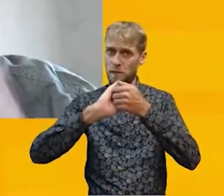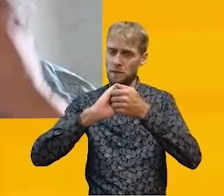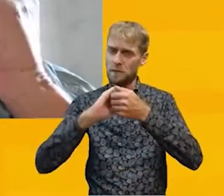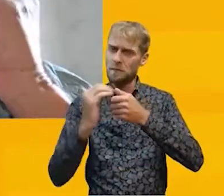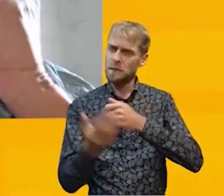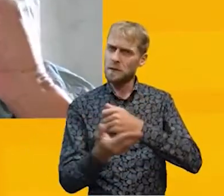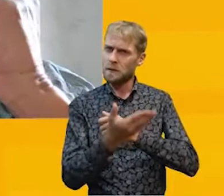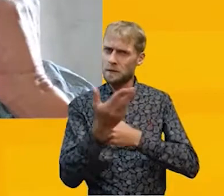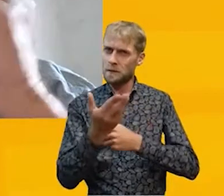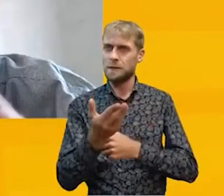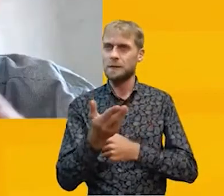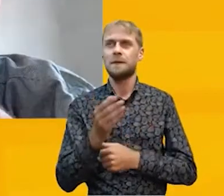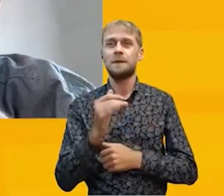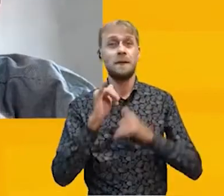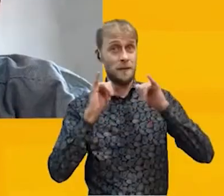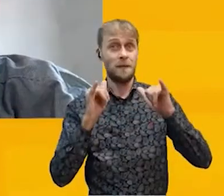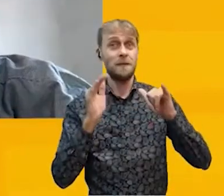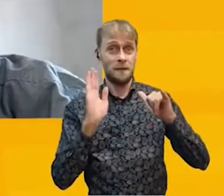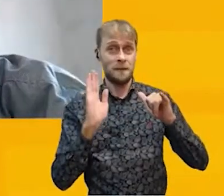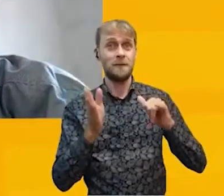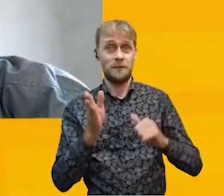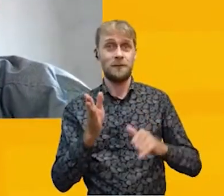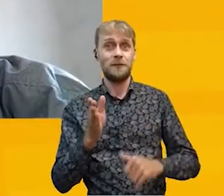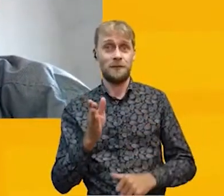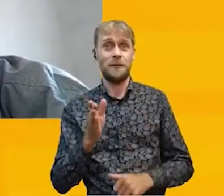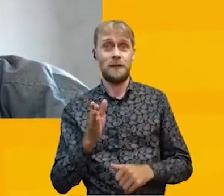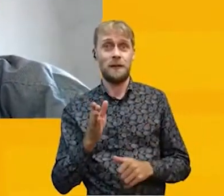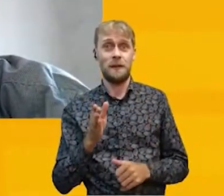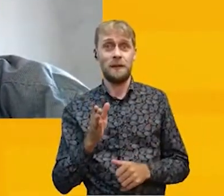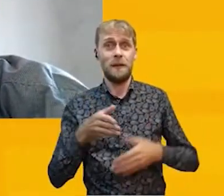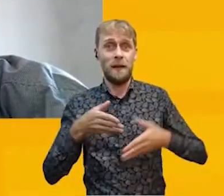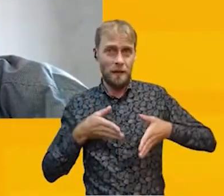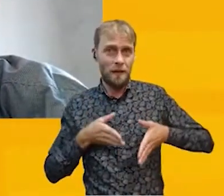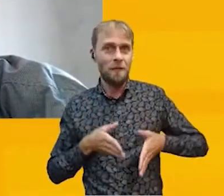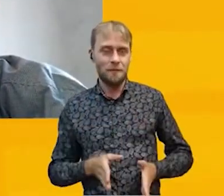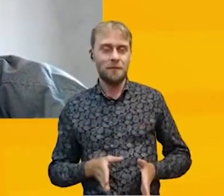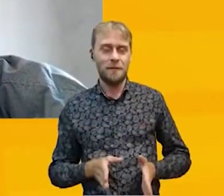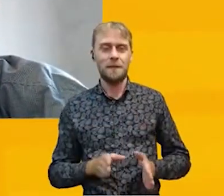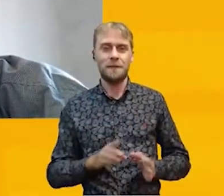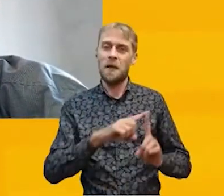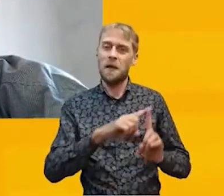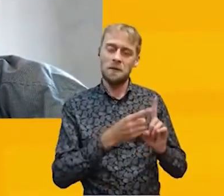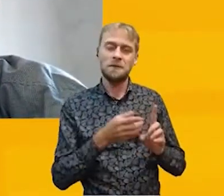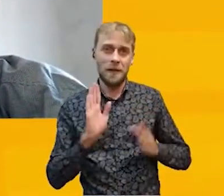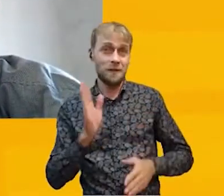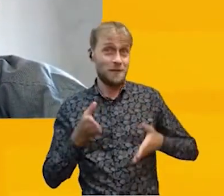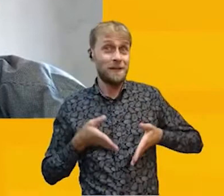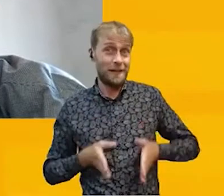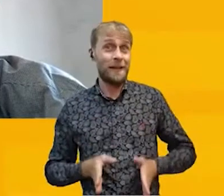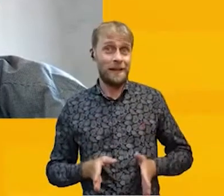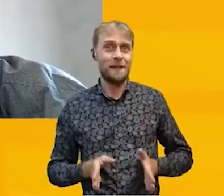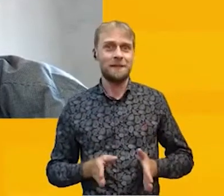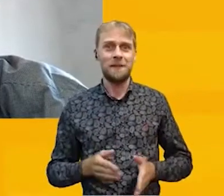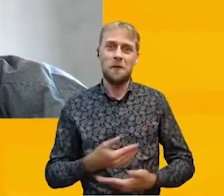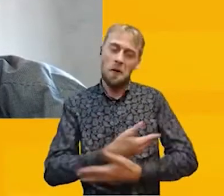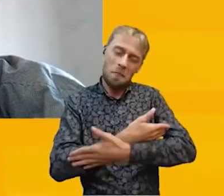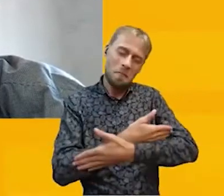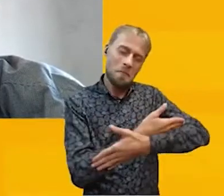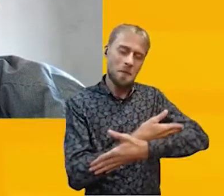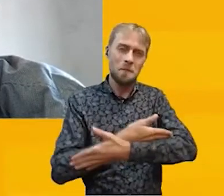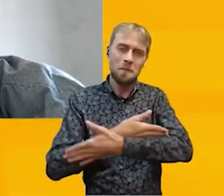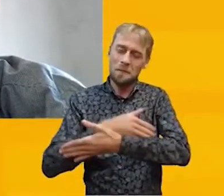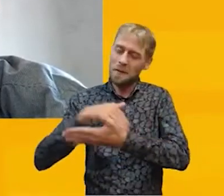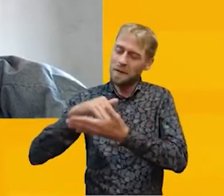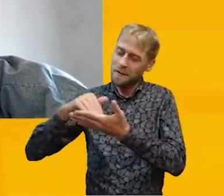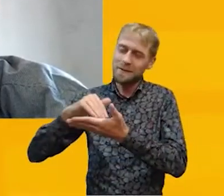Lucas, já temos entre nós a filha da secretária, já está lá sendo nos mimos,